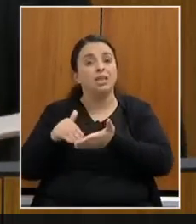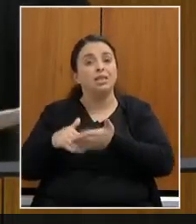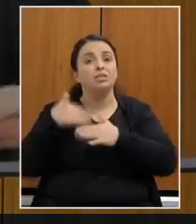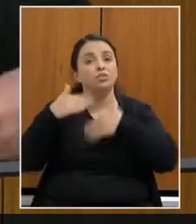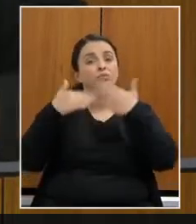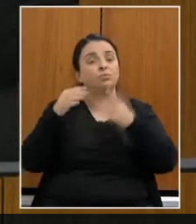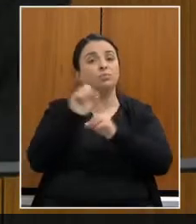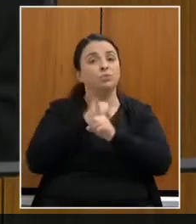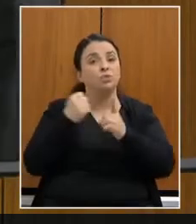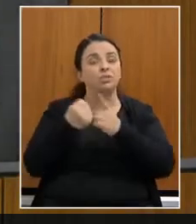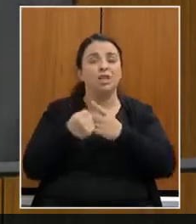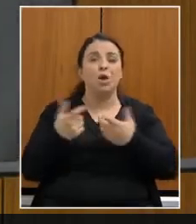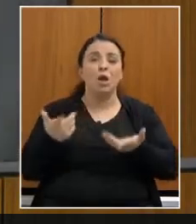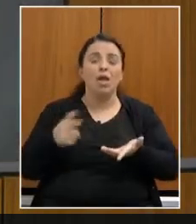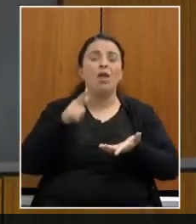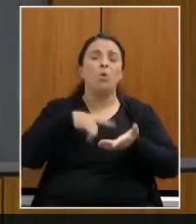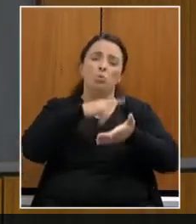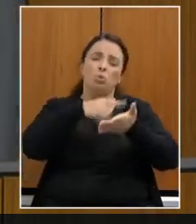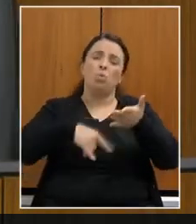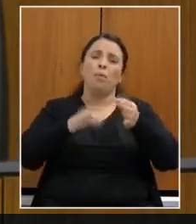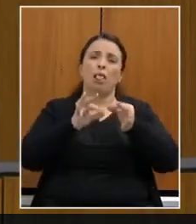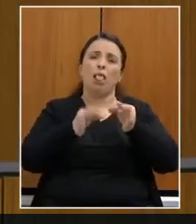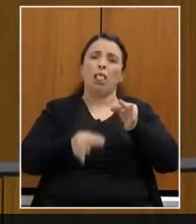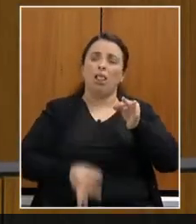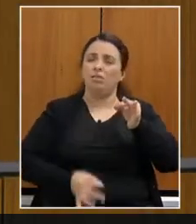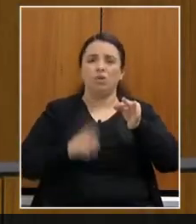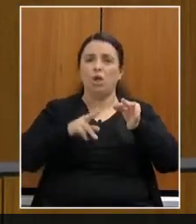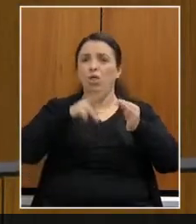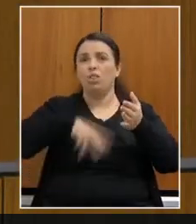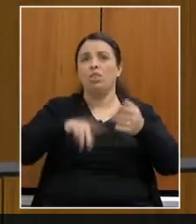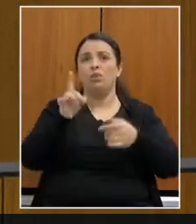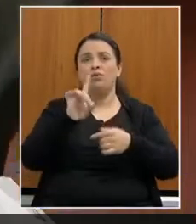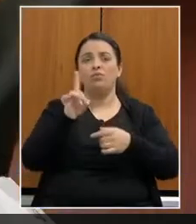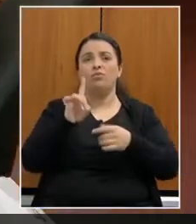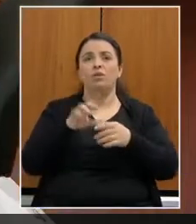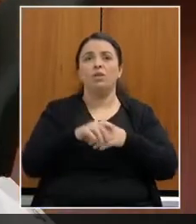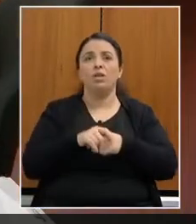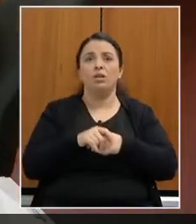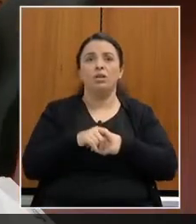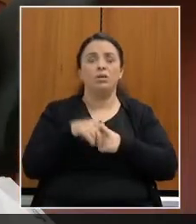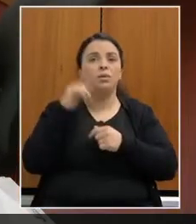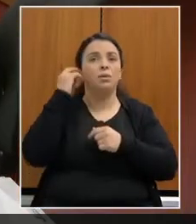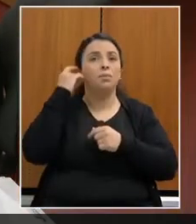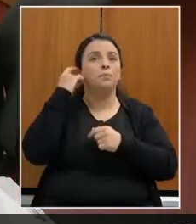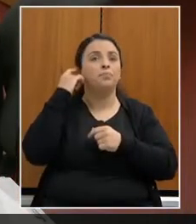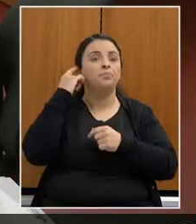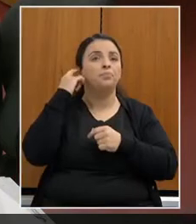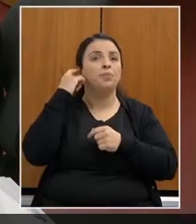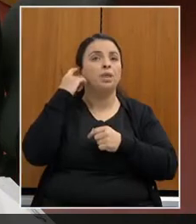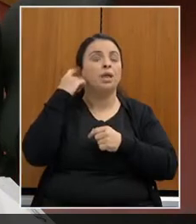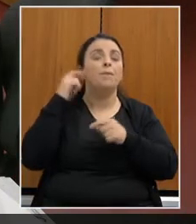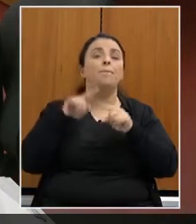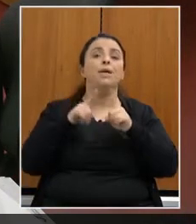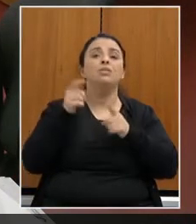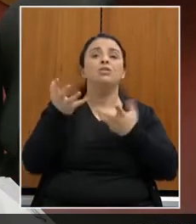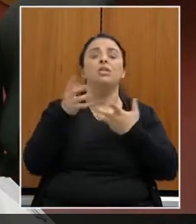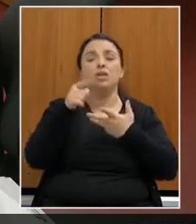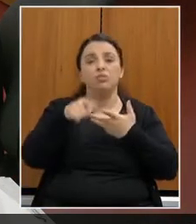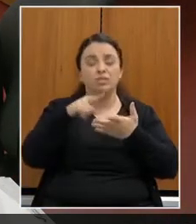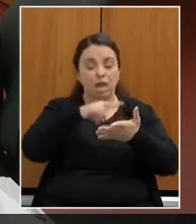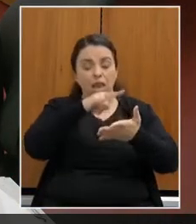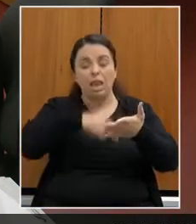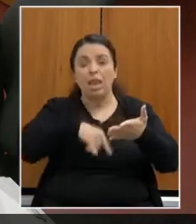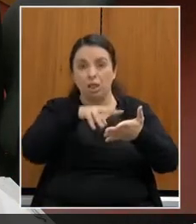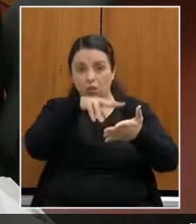é muito extenso não vou lê-lo até em função de tempo mas eu queria deixar para que o senhor pudesse analisá-lo